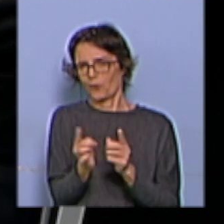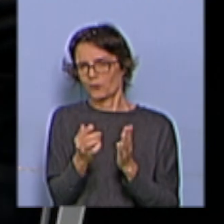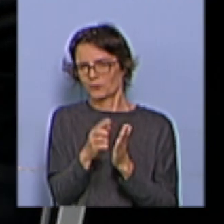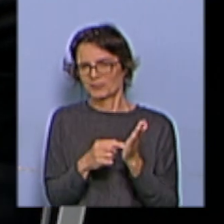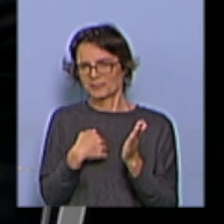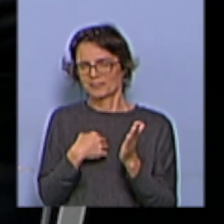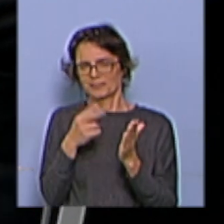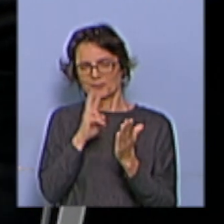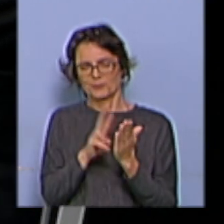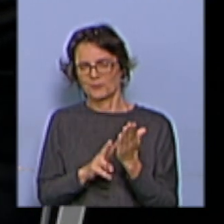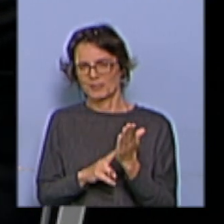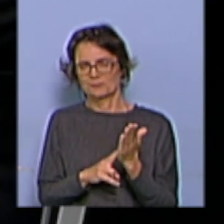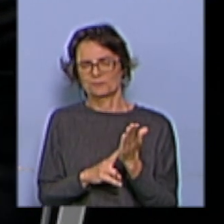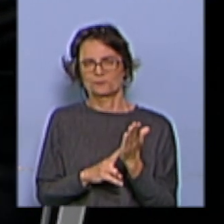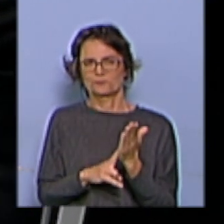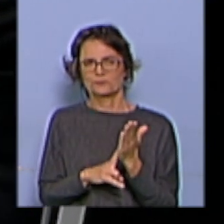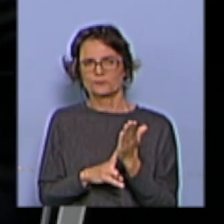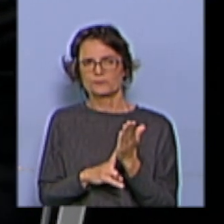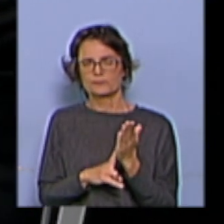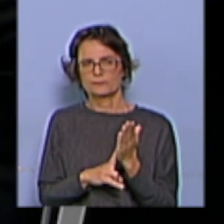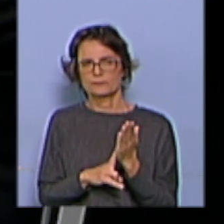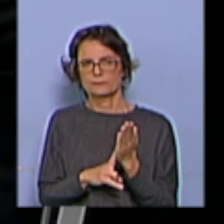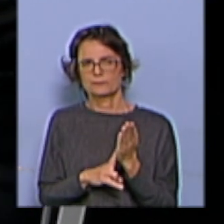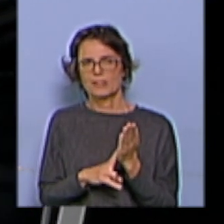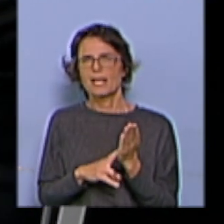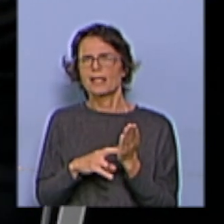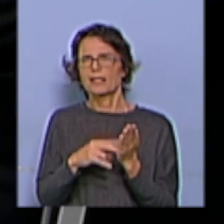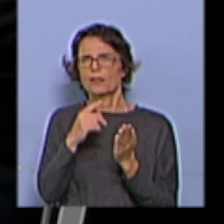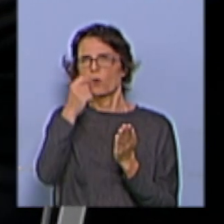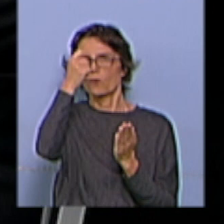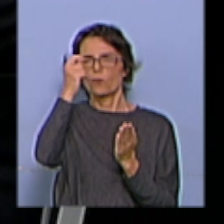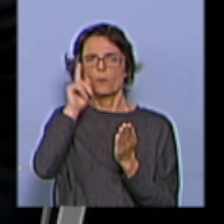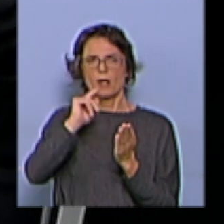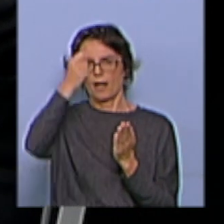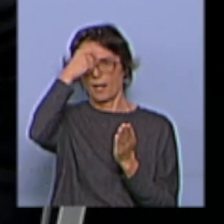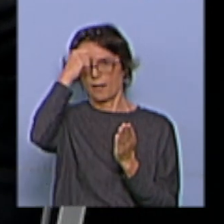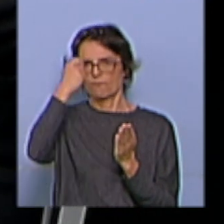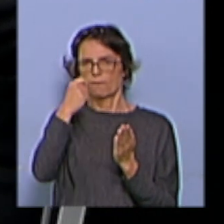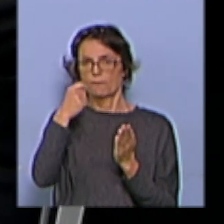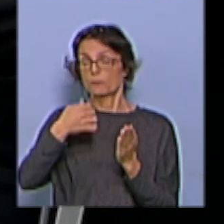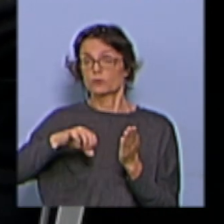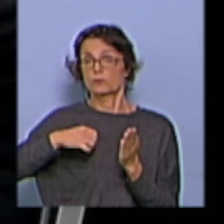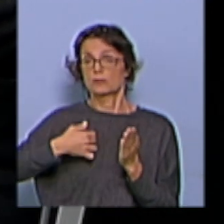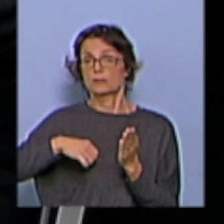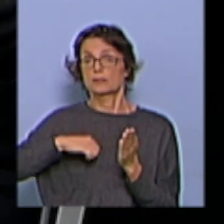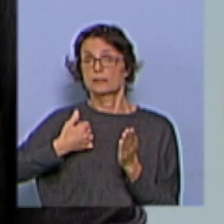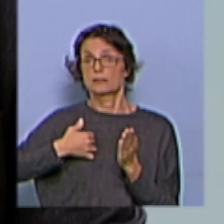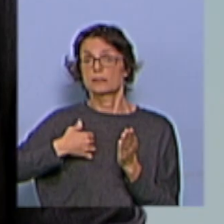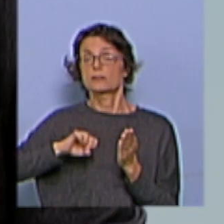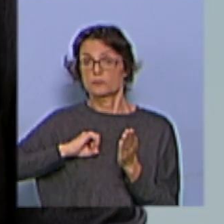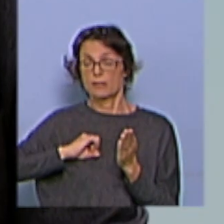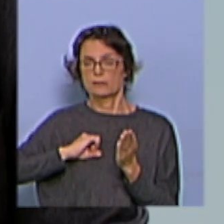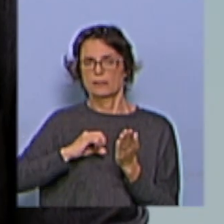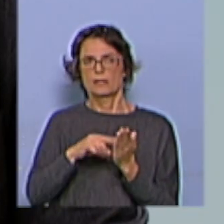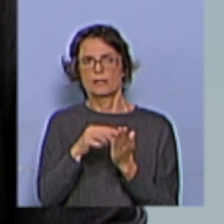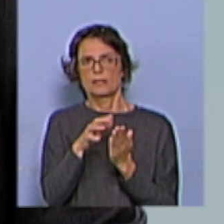aconteceram durante este tempo, de uma enfermeira espanhola que dizia neste tempo em que os doentes não têm visitas,